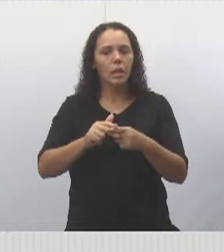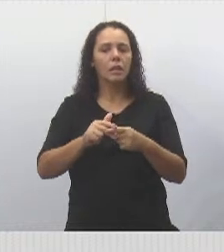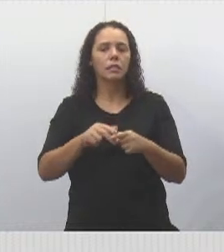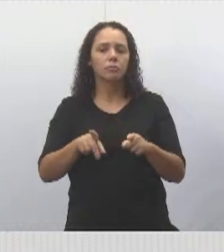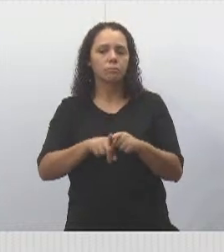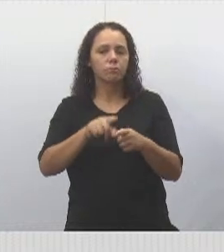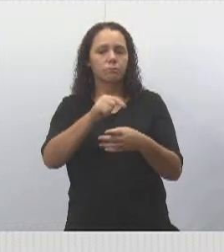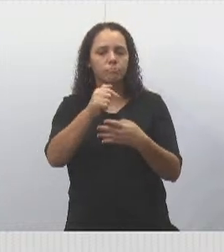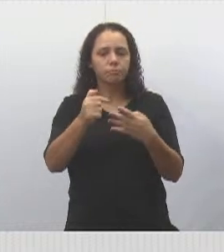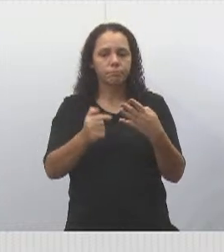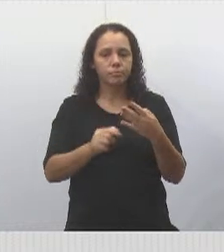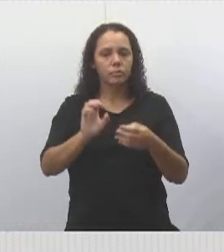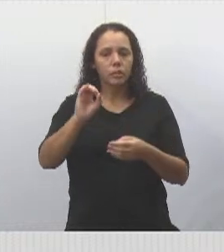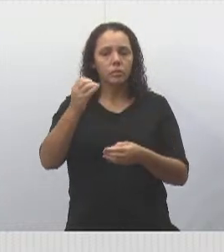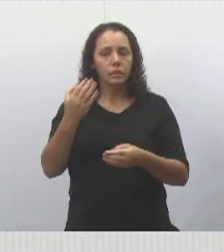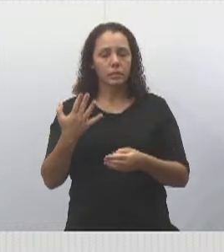passar.